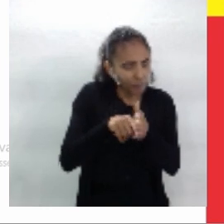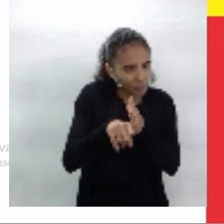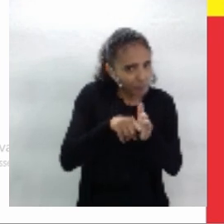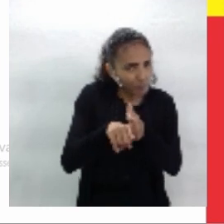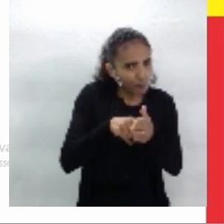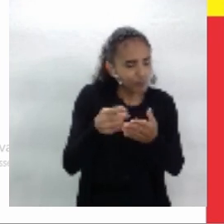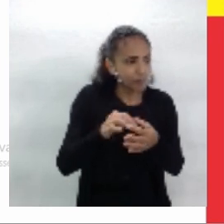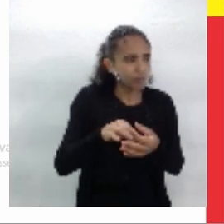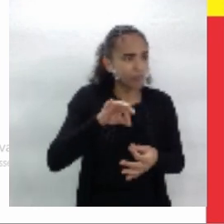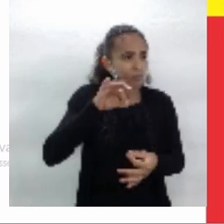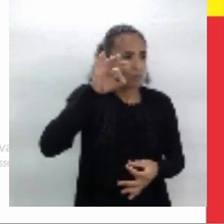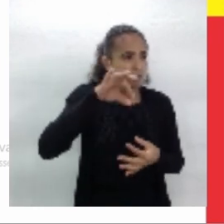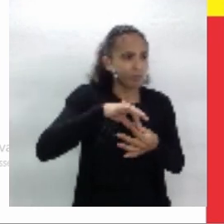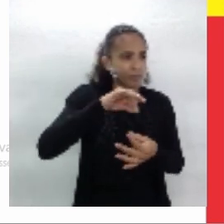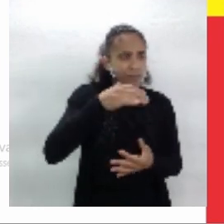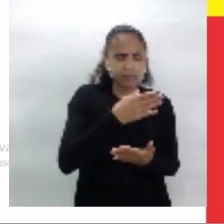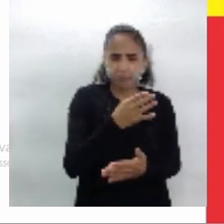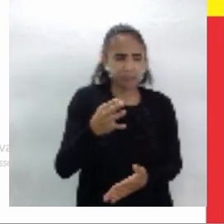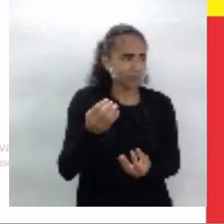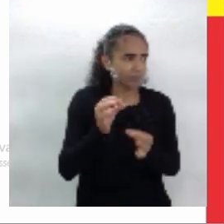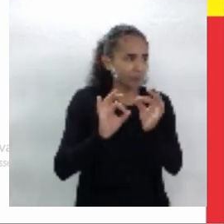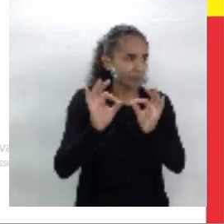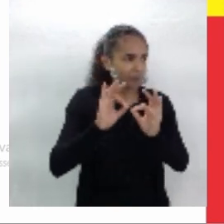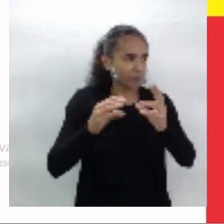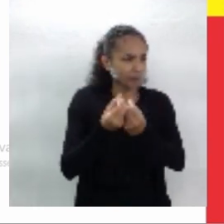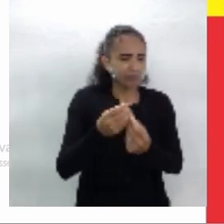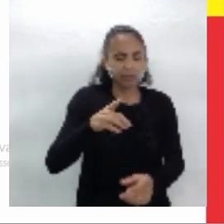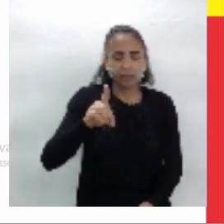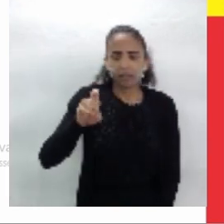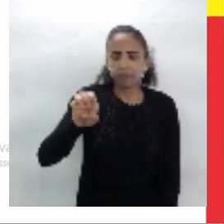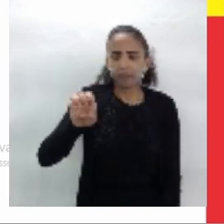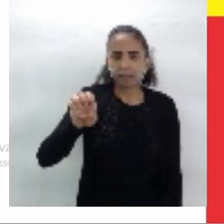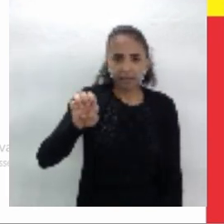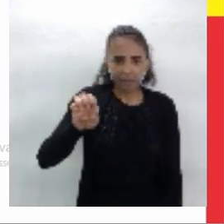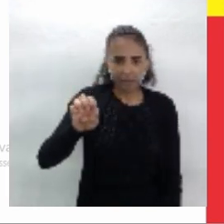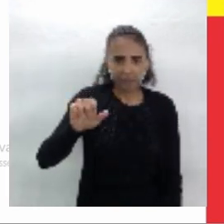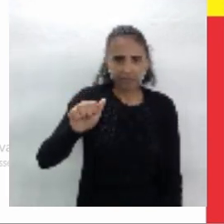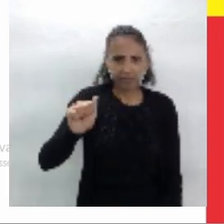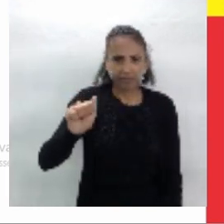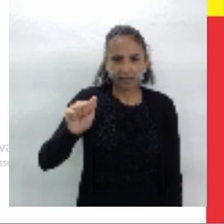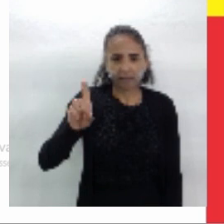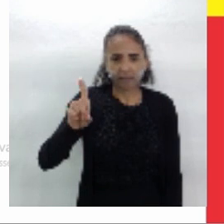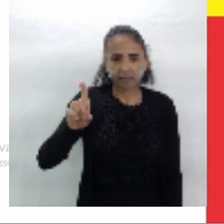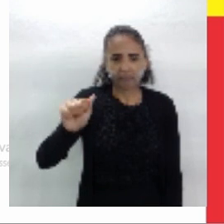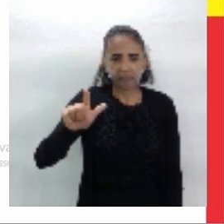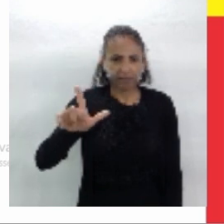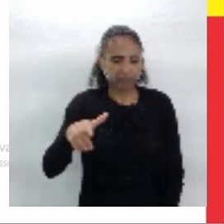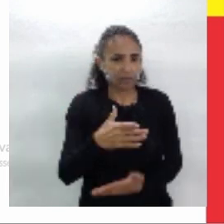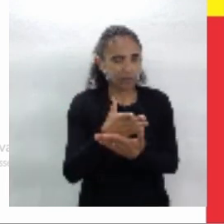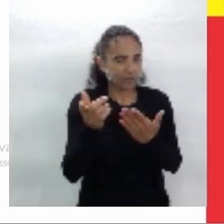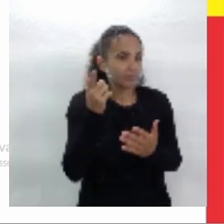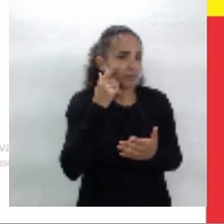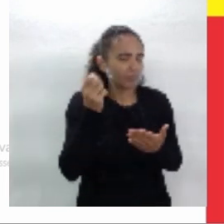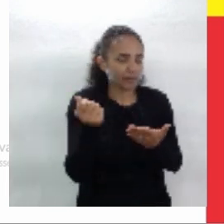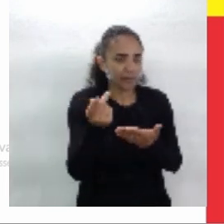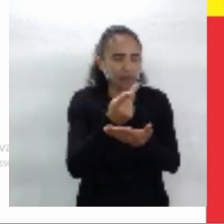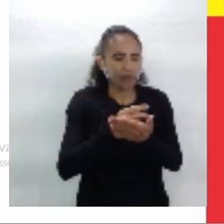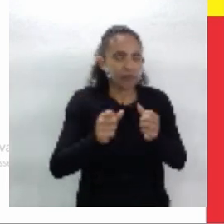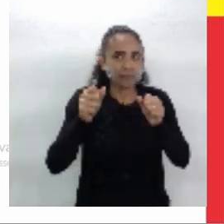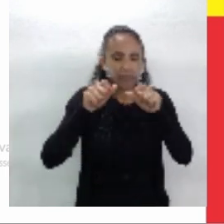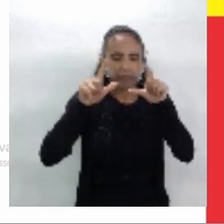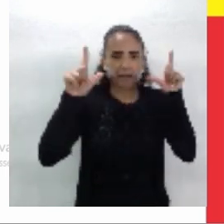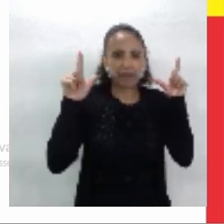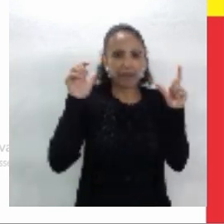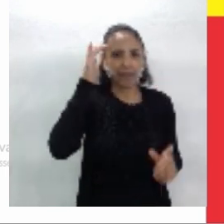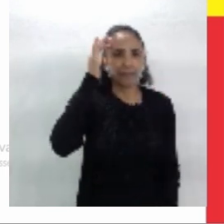o tamanho de um dedal. Isso aqui. Veja que vou colocar a representação numa imagem para você imaginar. Imagine